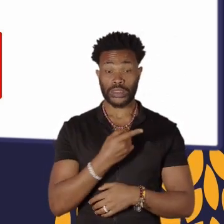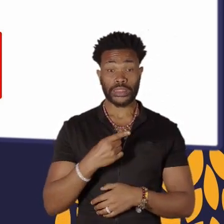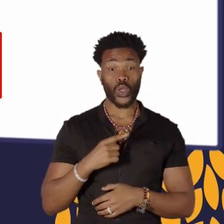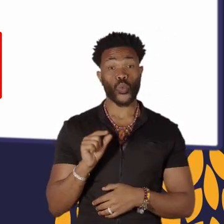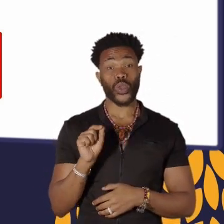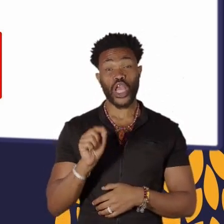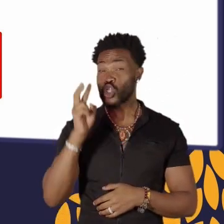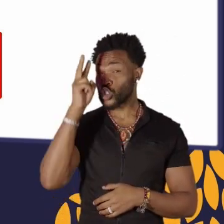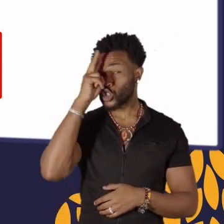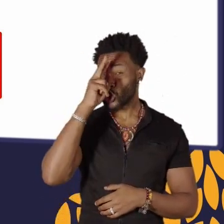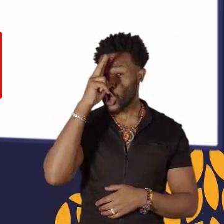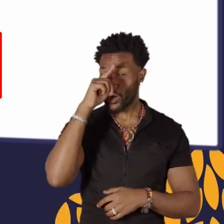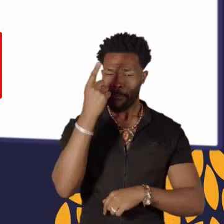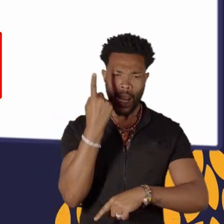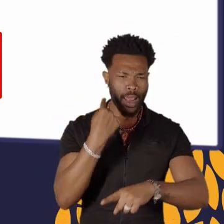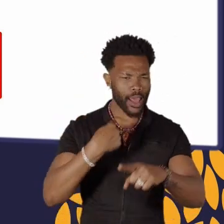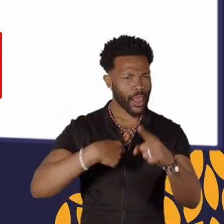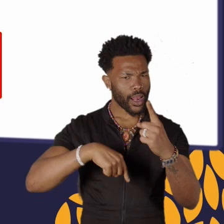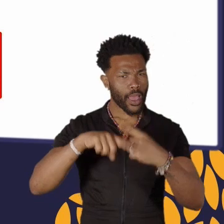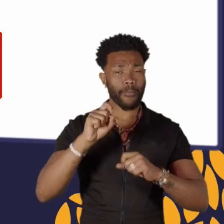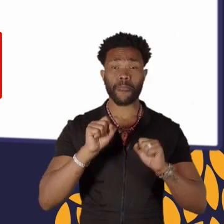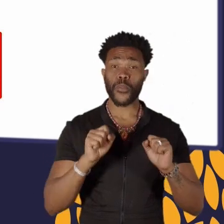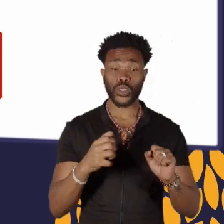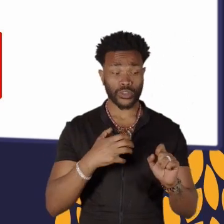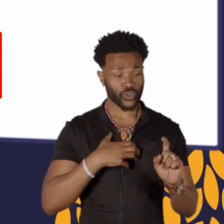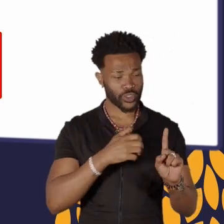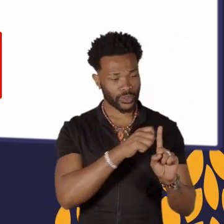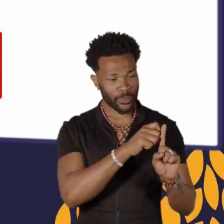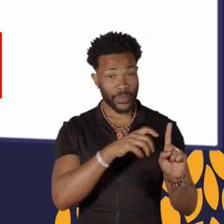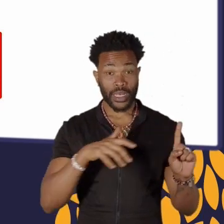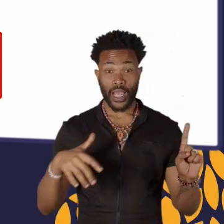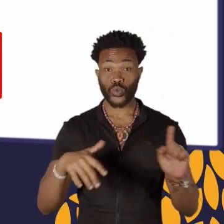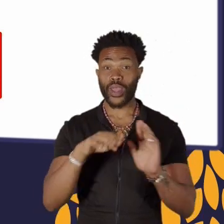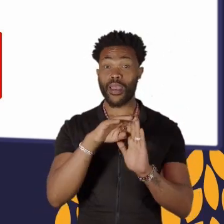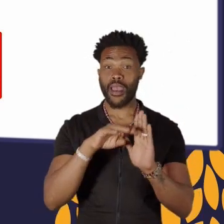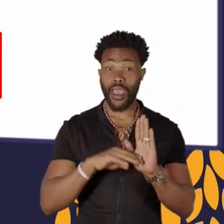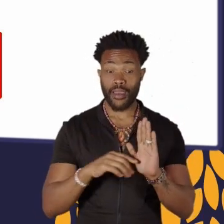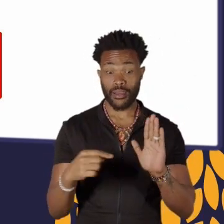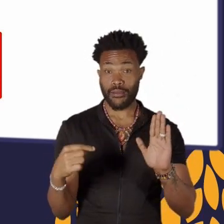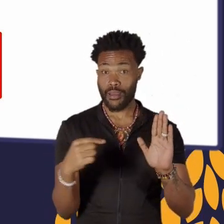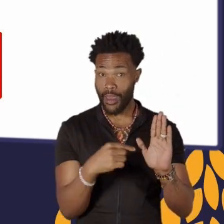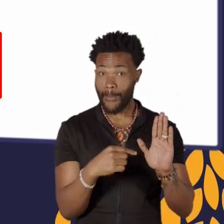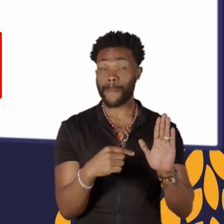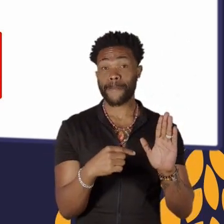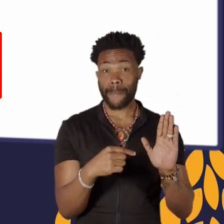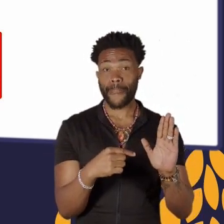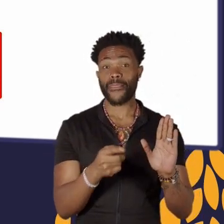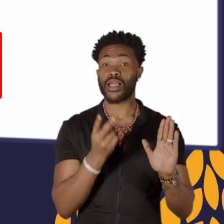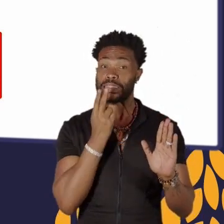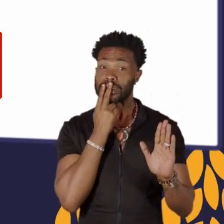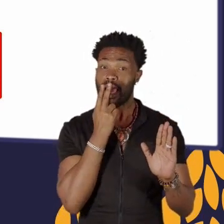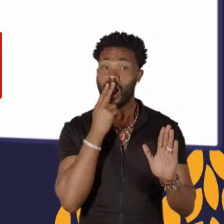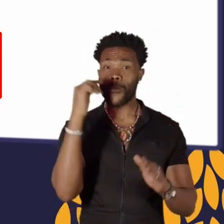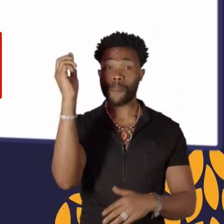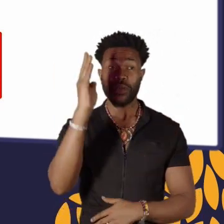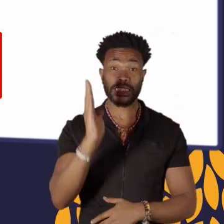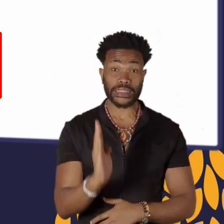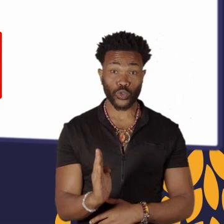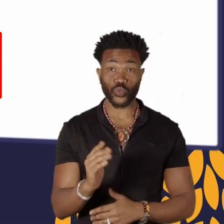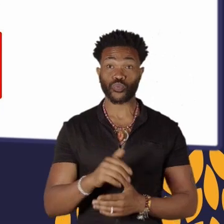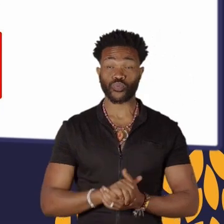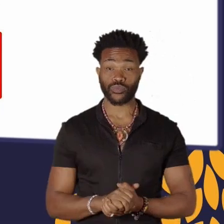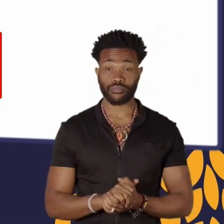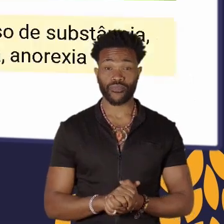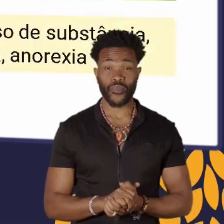um case de sucesso e que a gente pode se inspirar na política de regulação do cigarro no nosso país.